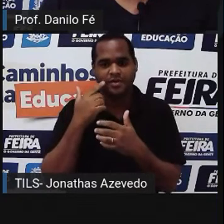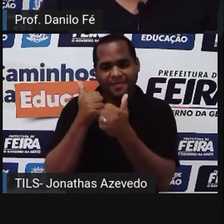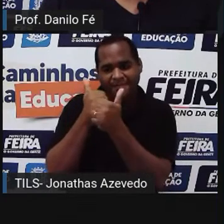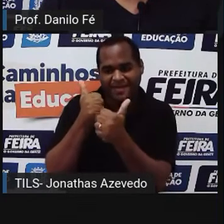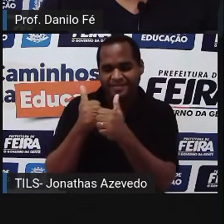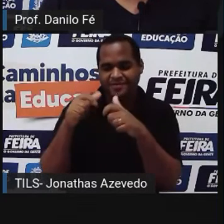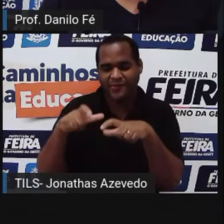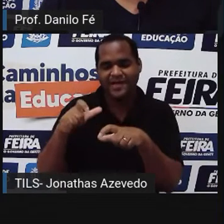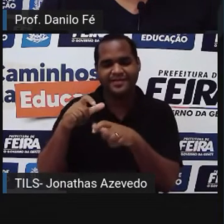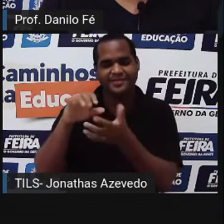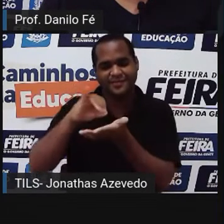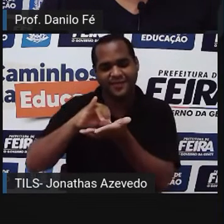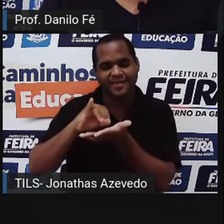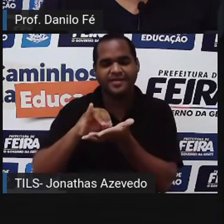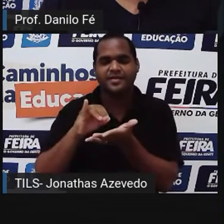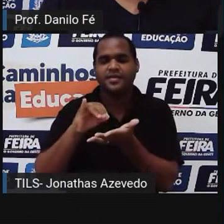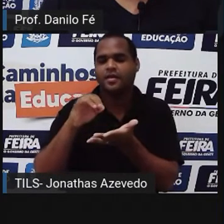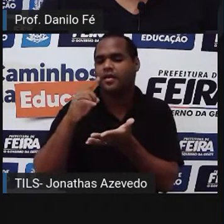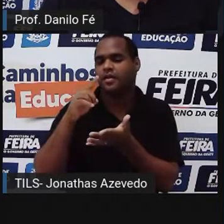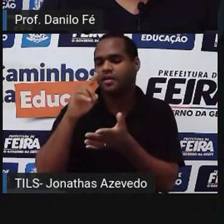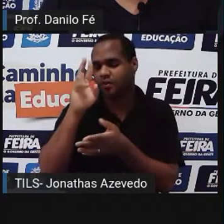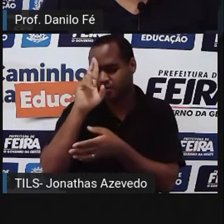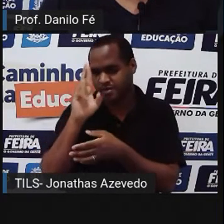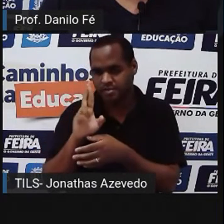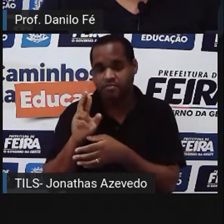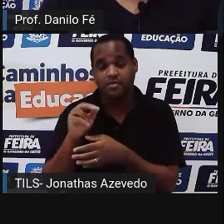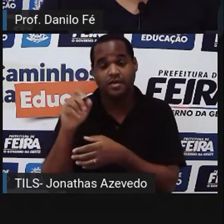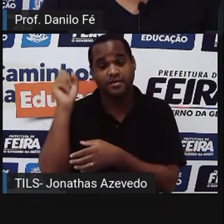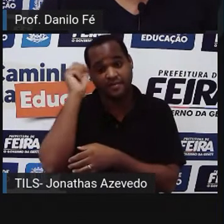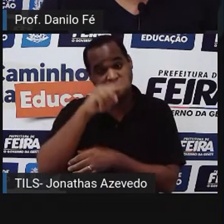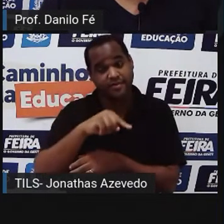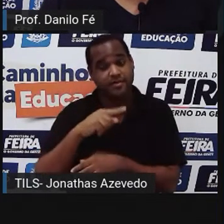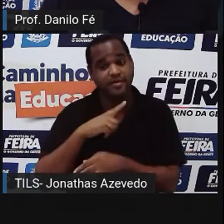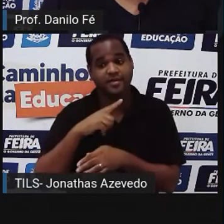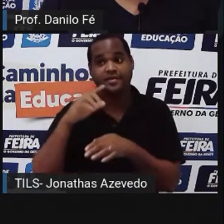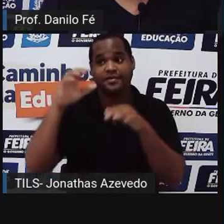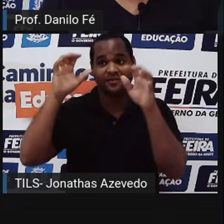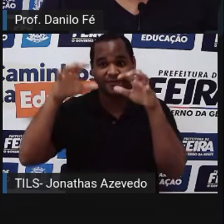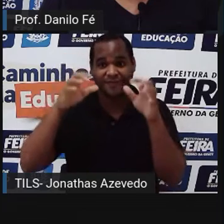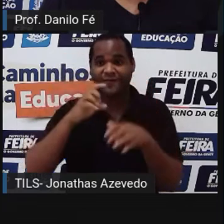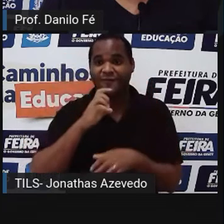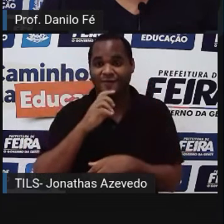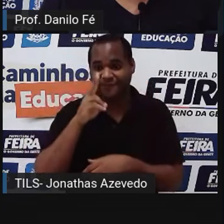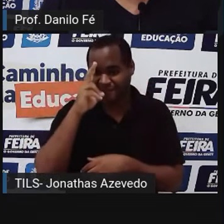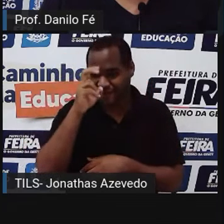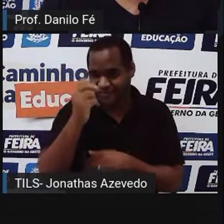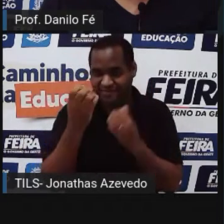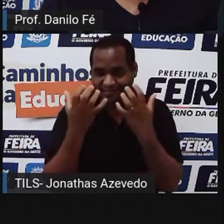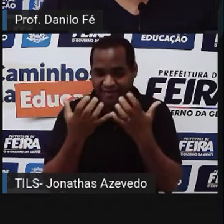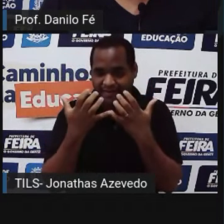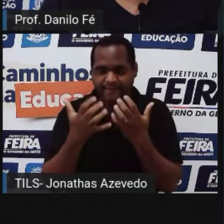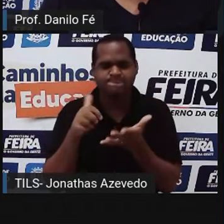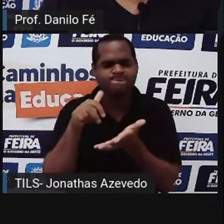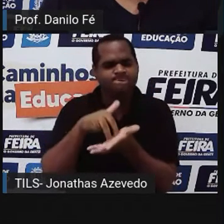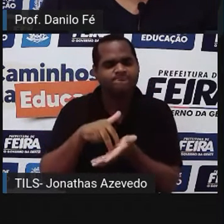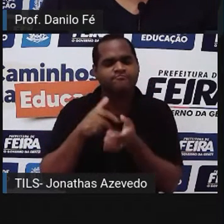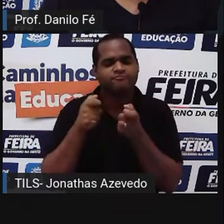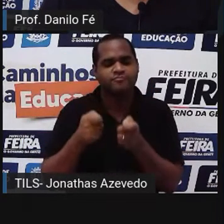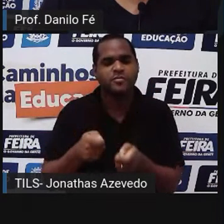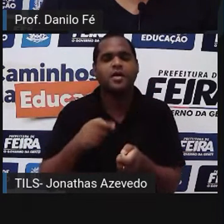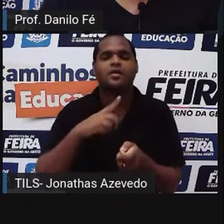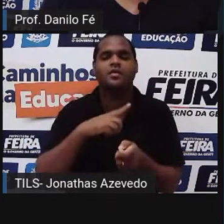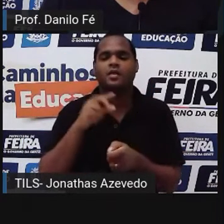Moscou, ele começa a ter dificuldade. O inverno chega e a resistência russa